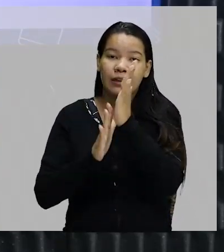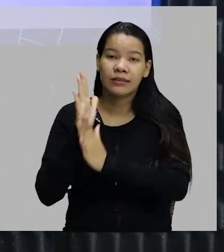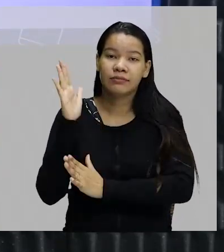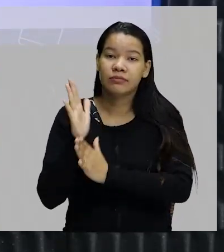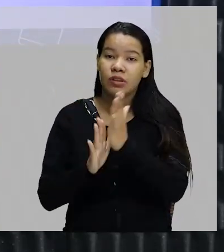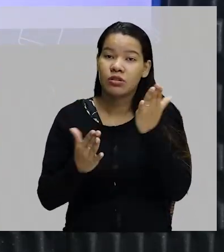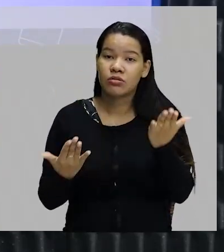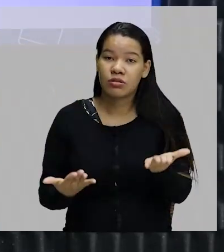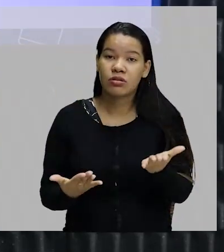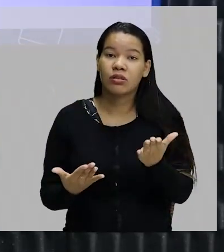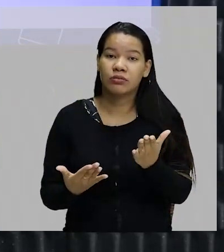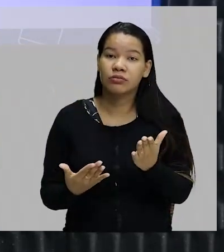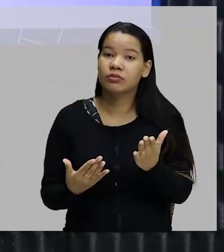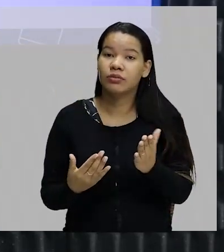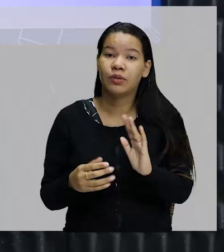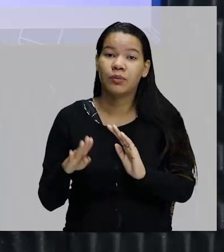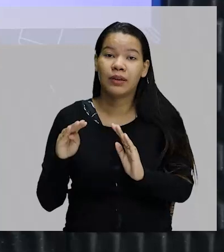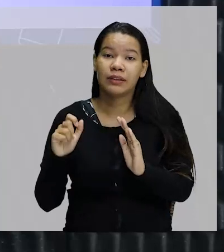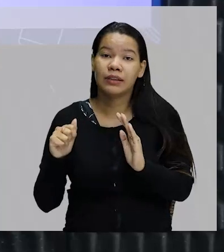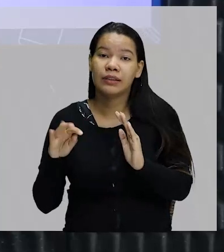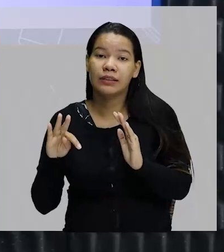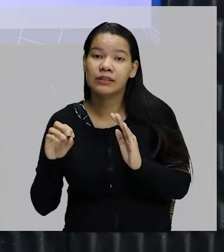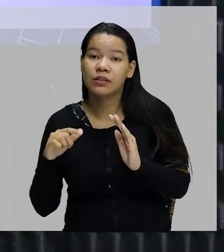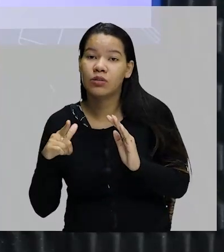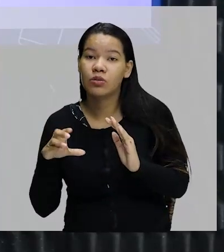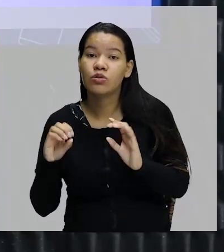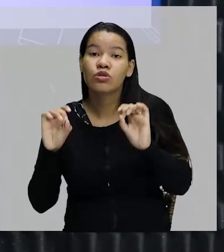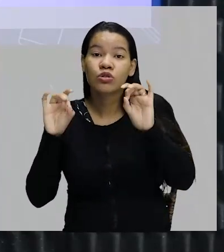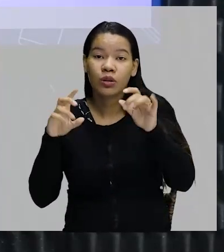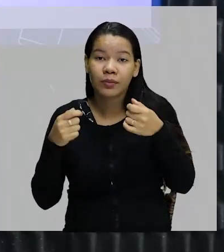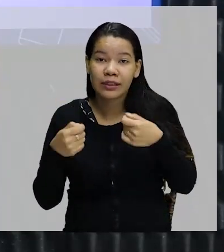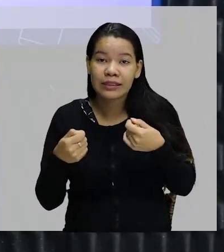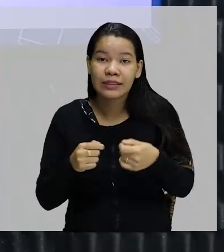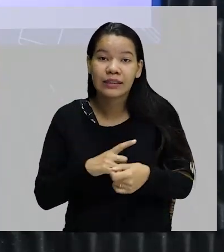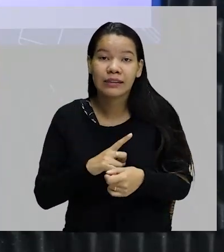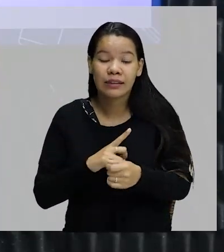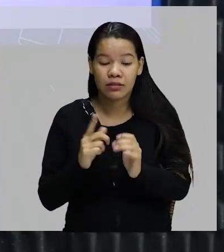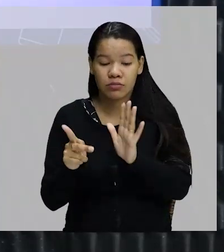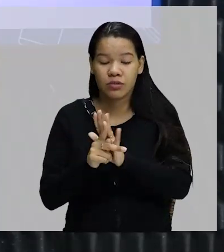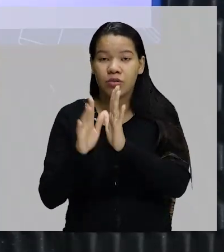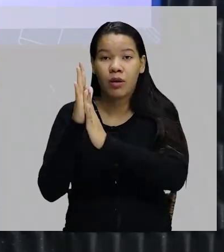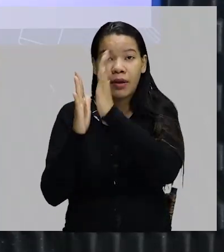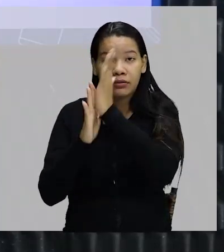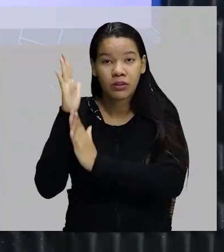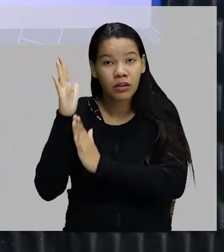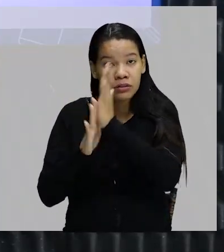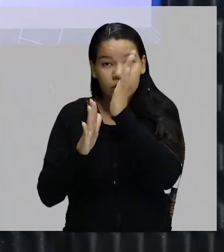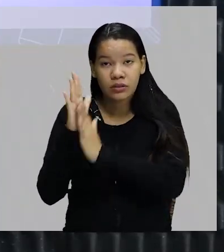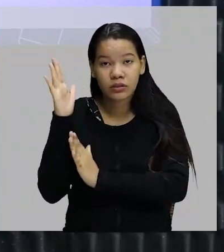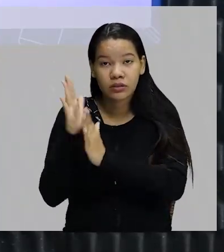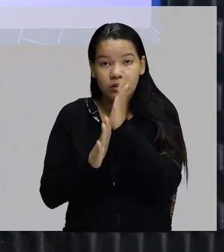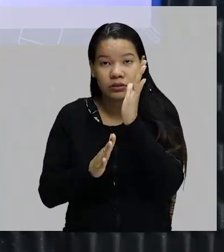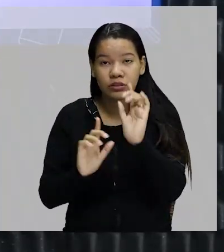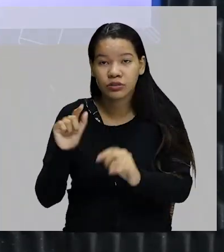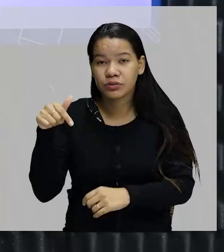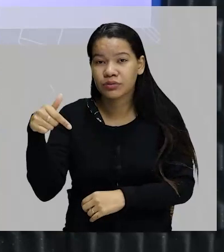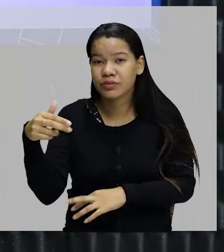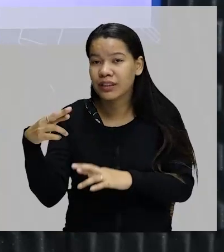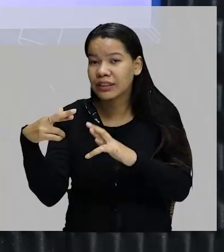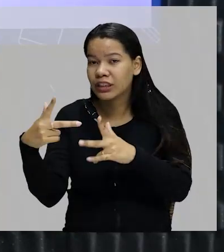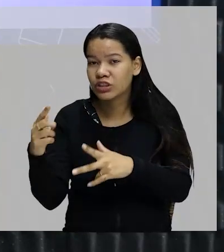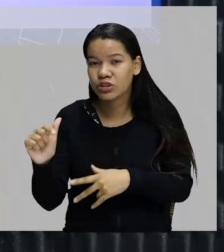boi de matraca. Basta você ter lá a sua matraca. Diferentemente do outro sotaque, do de orquestra, que lá já